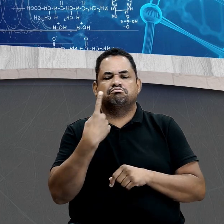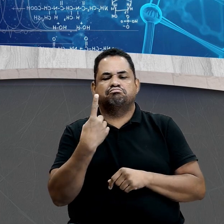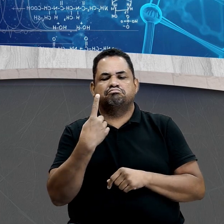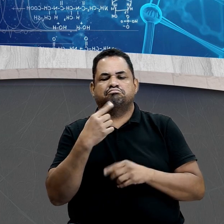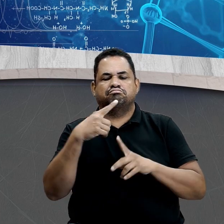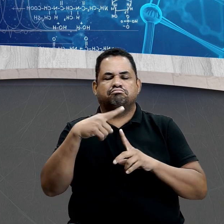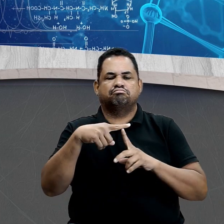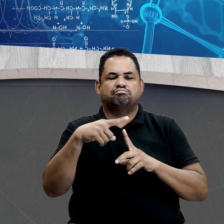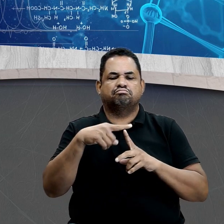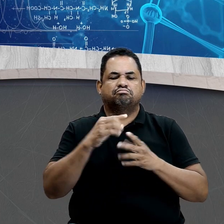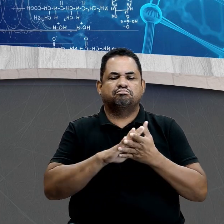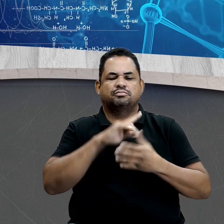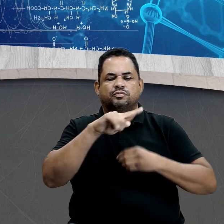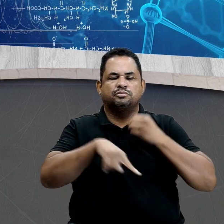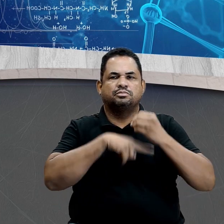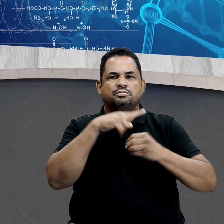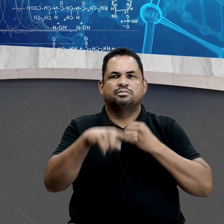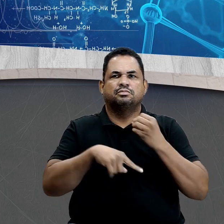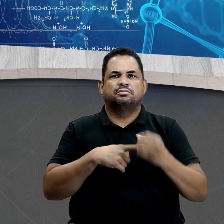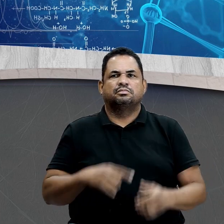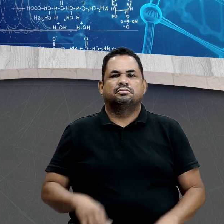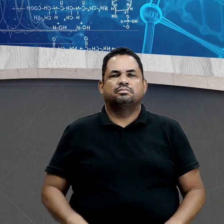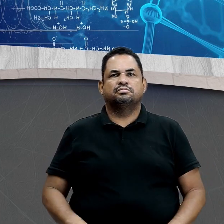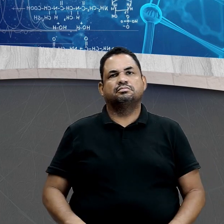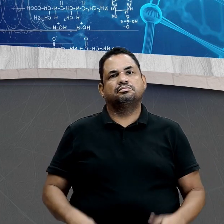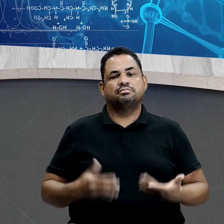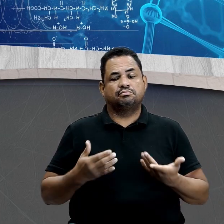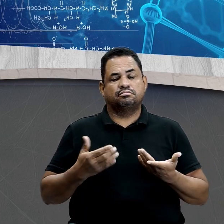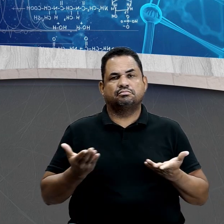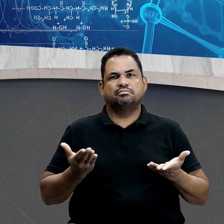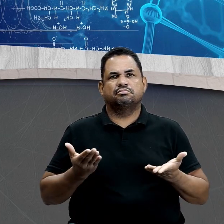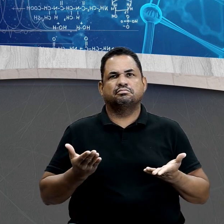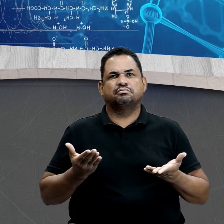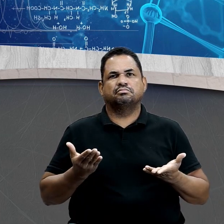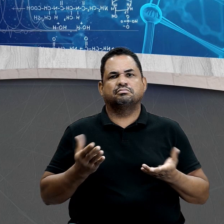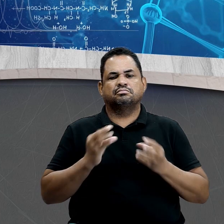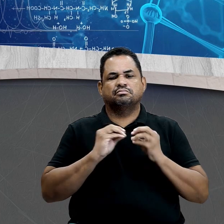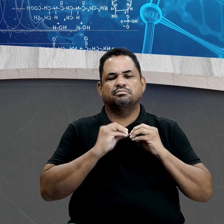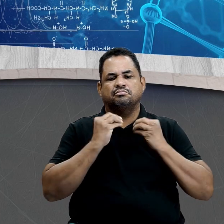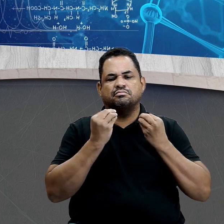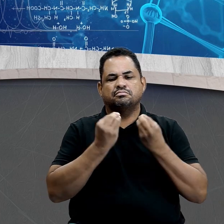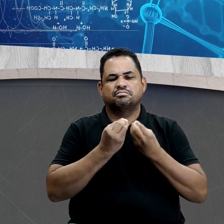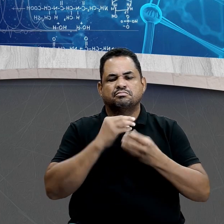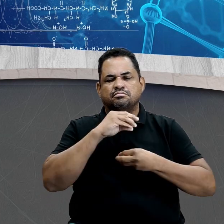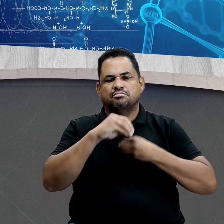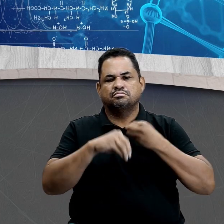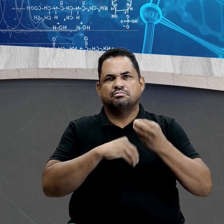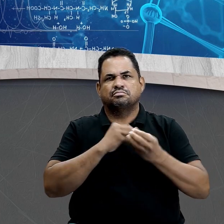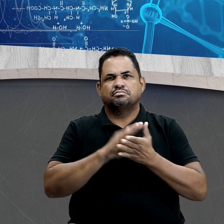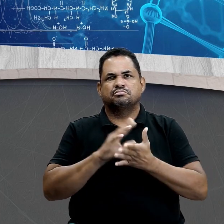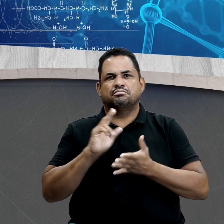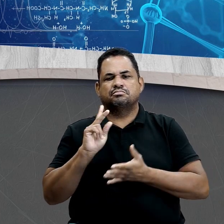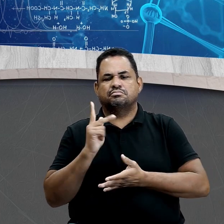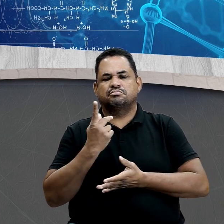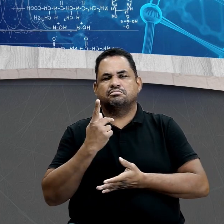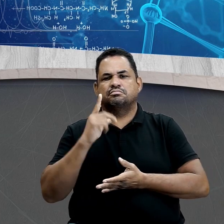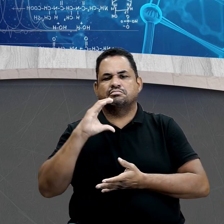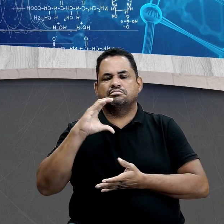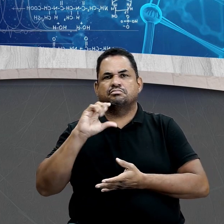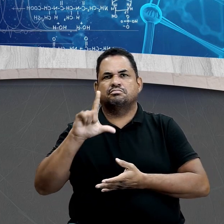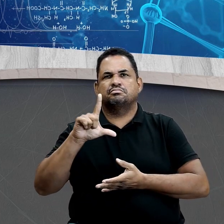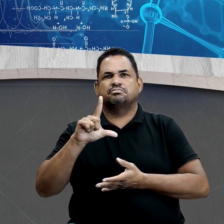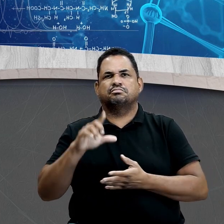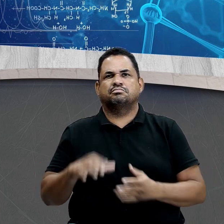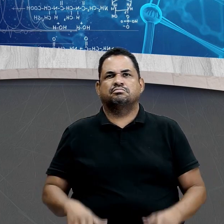de átomo. Sendo assim, as substâncias compostas HCl,